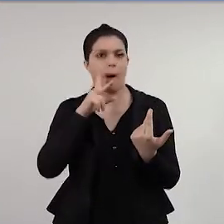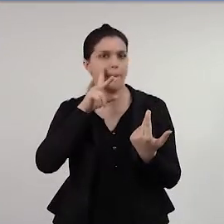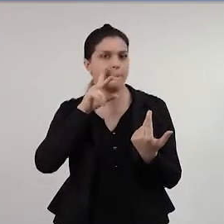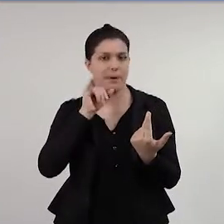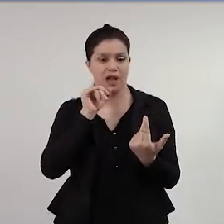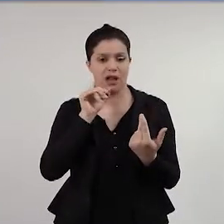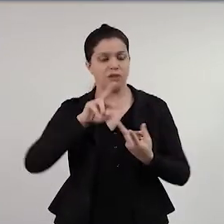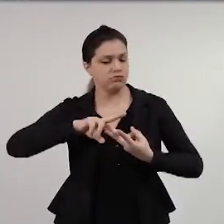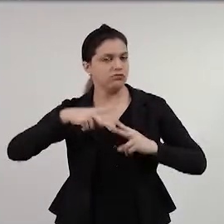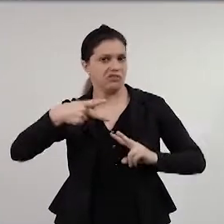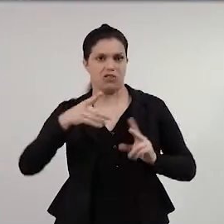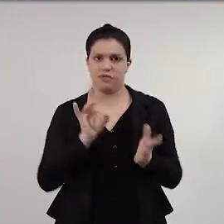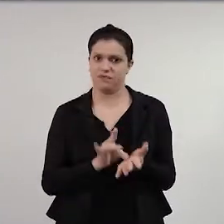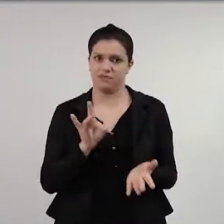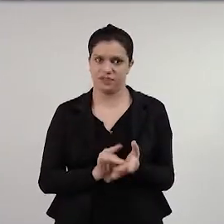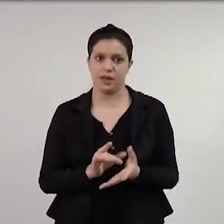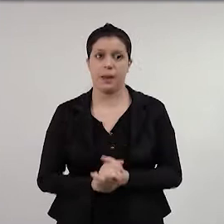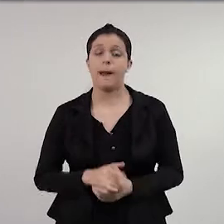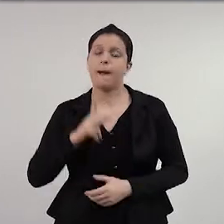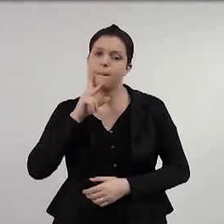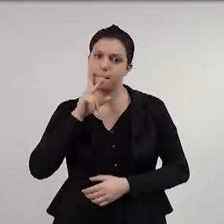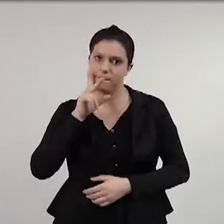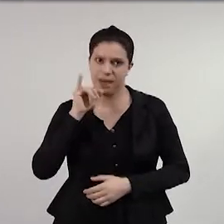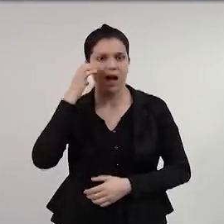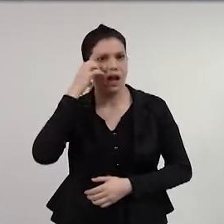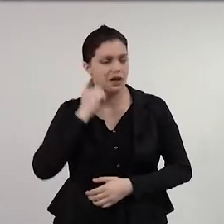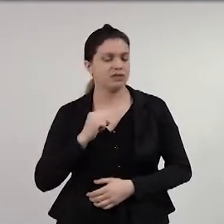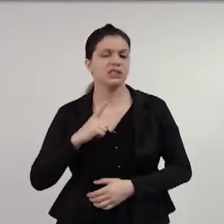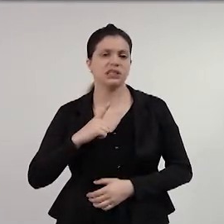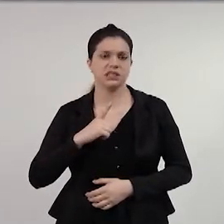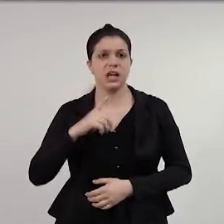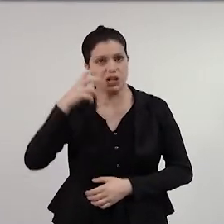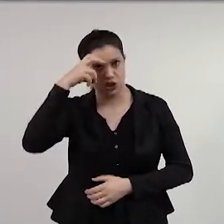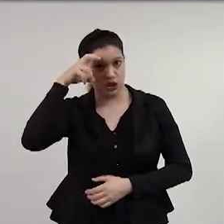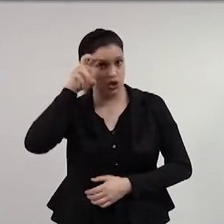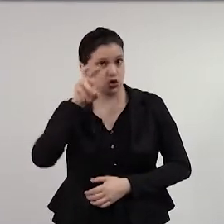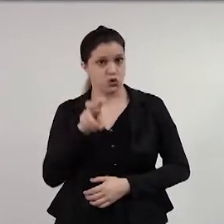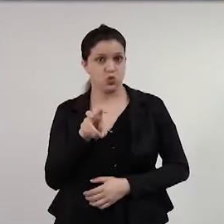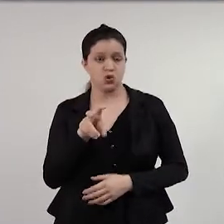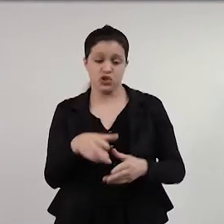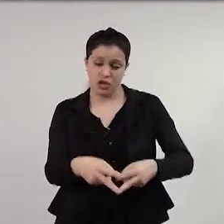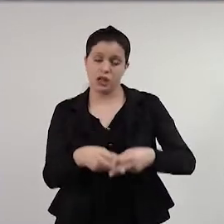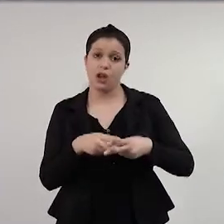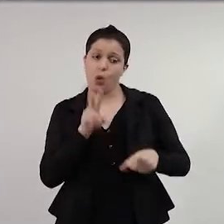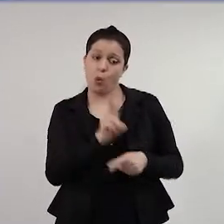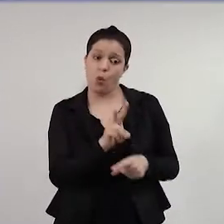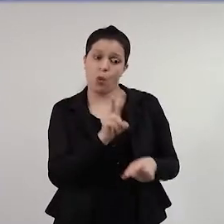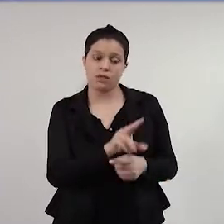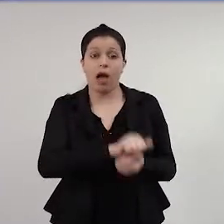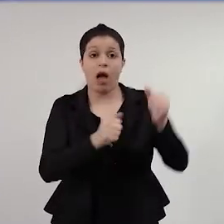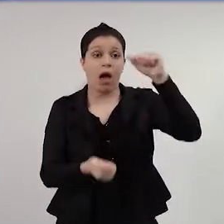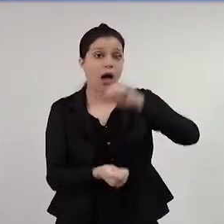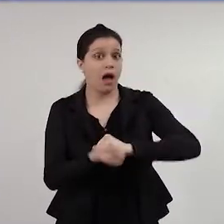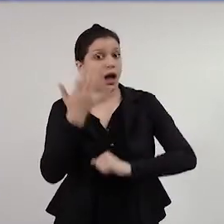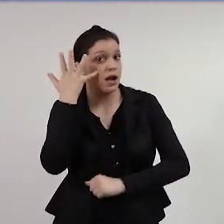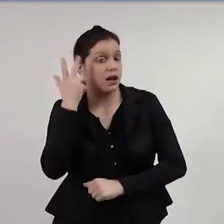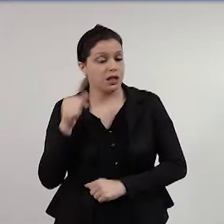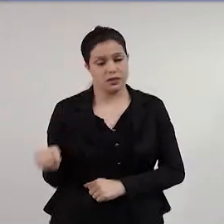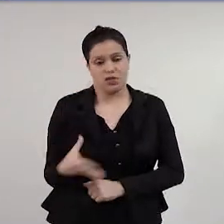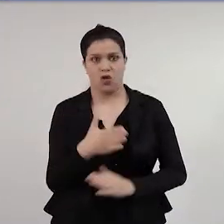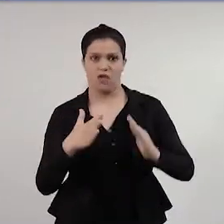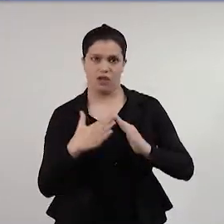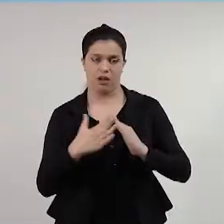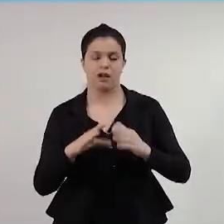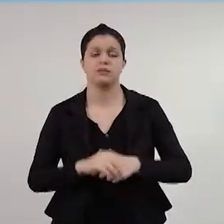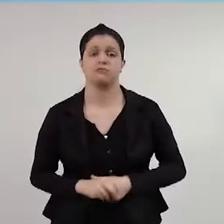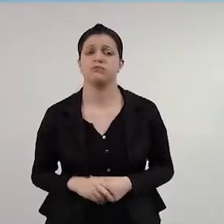pais biológicos. Na prática, os pais adotivos vão ter 5 dias de licença para cuidar da adaptação da criança em seu novo